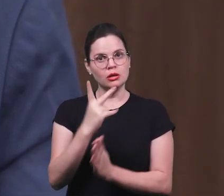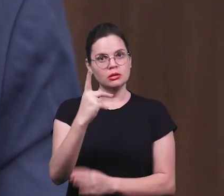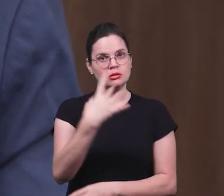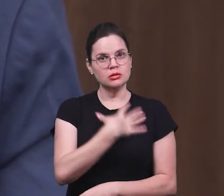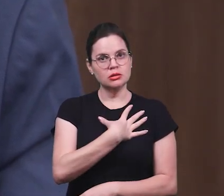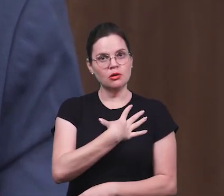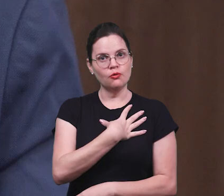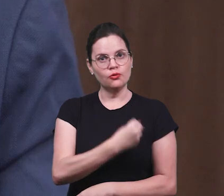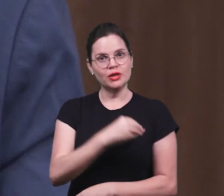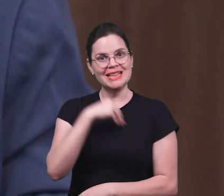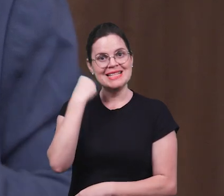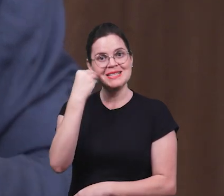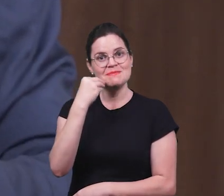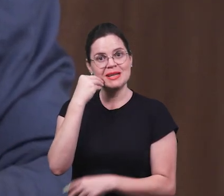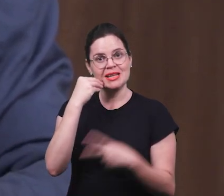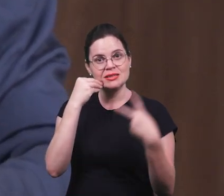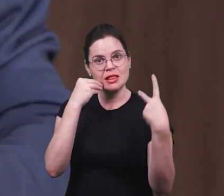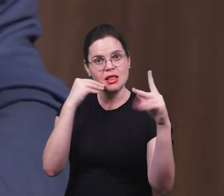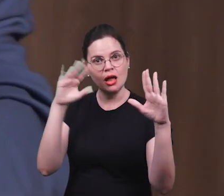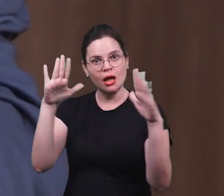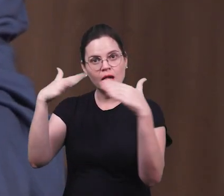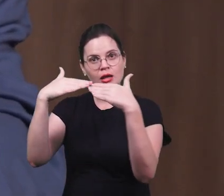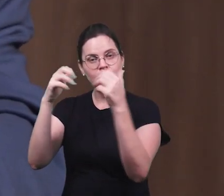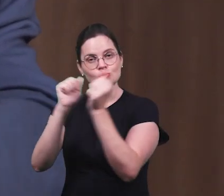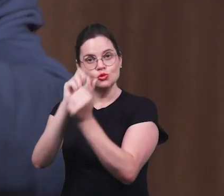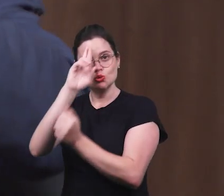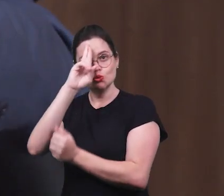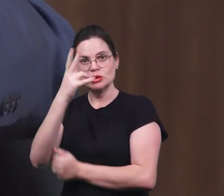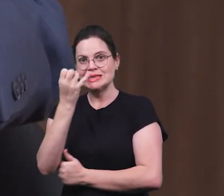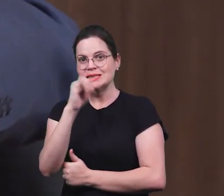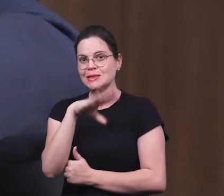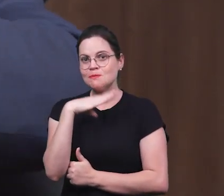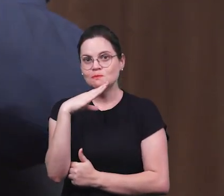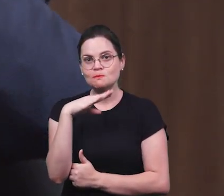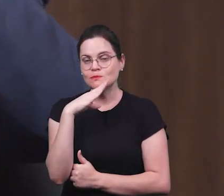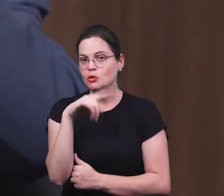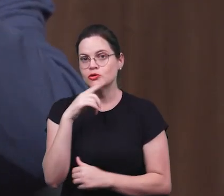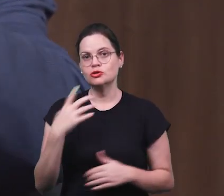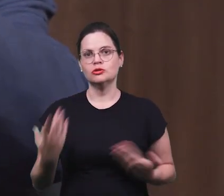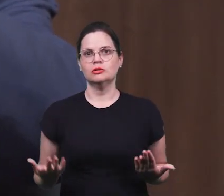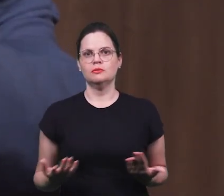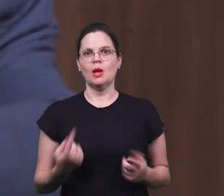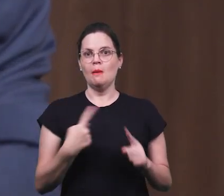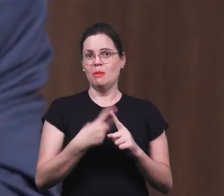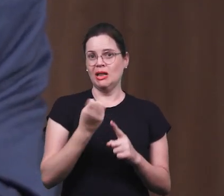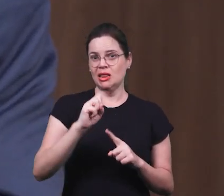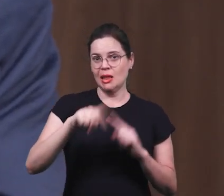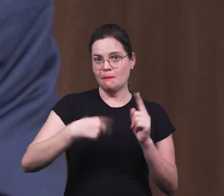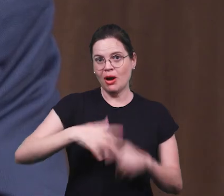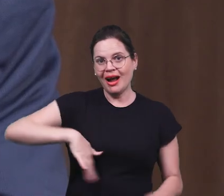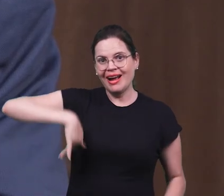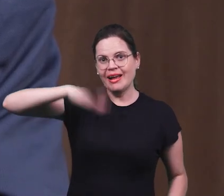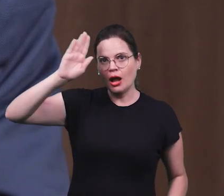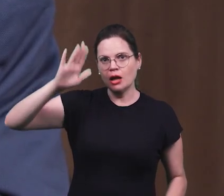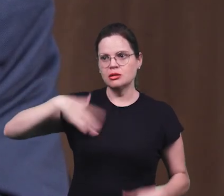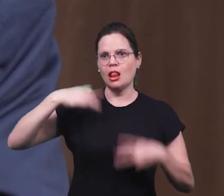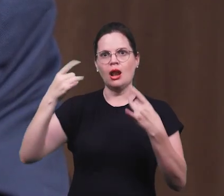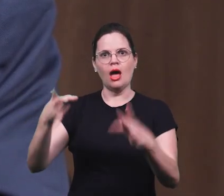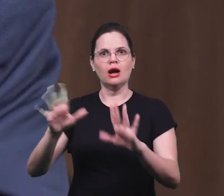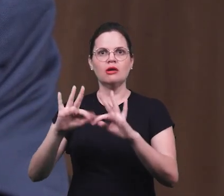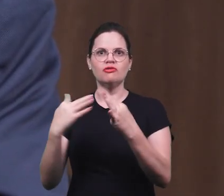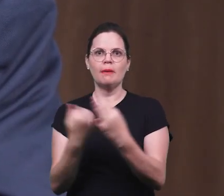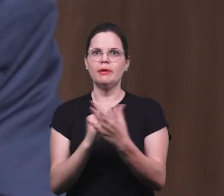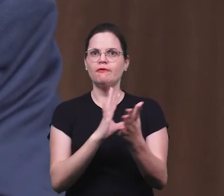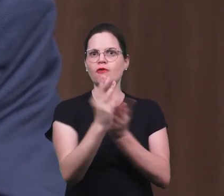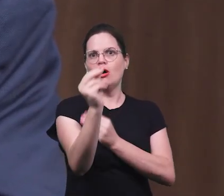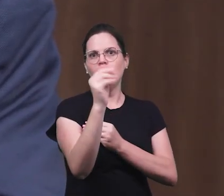o Senhor, não vai adiantar se exigir. Você exige um monte de coisa, aí ele fala, quando eu tiver maior, não sei o que, eu vou embora, vou largar tudo, porque quando ele tem uma experiência com